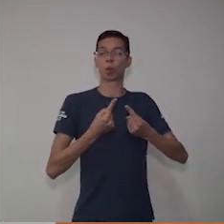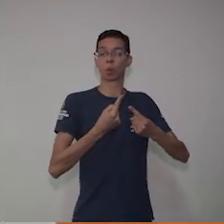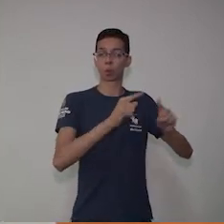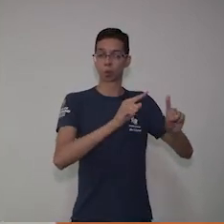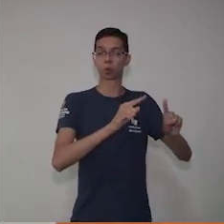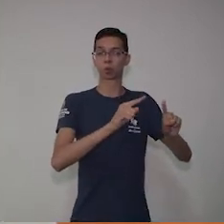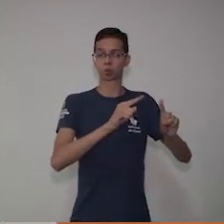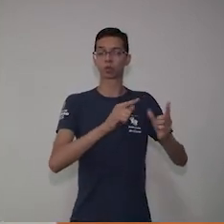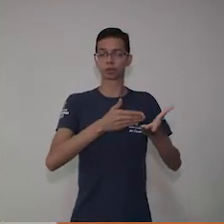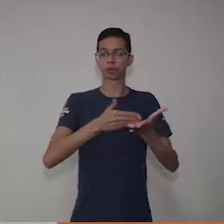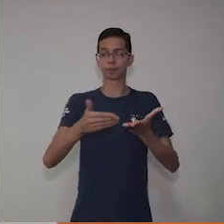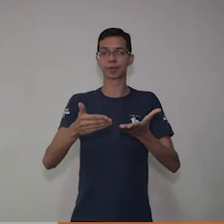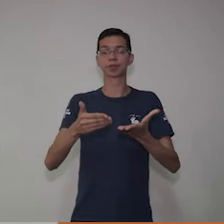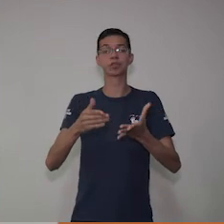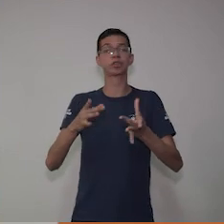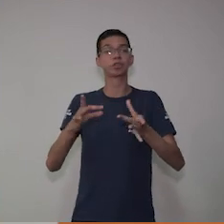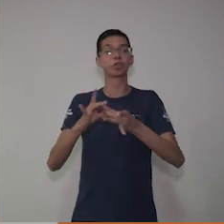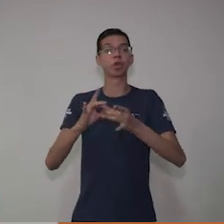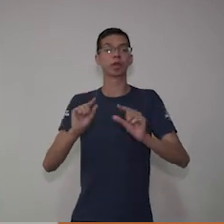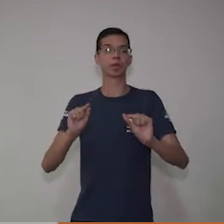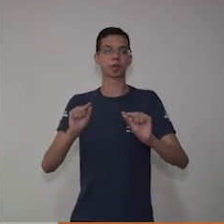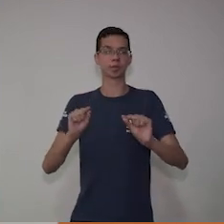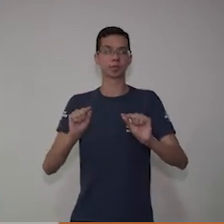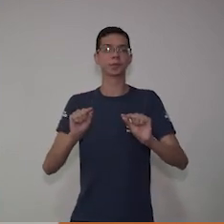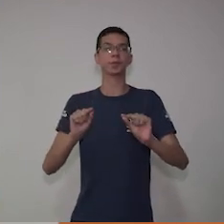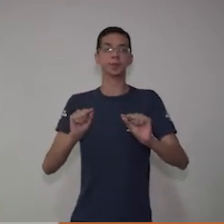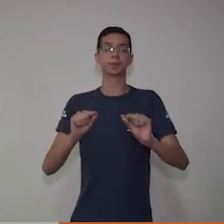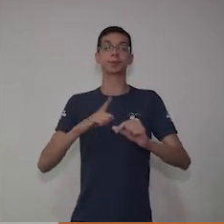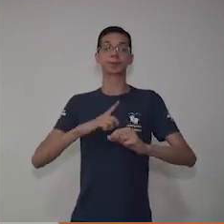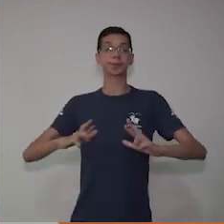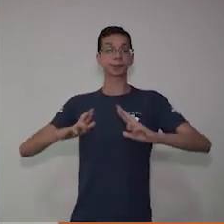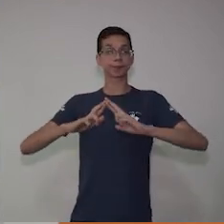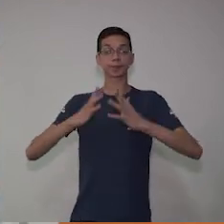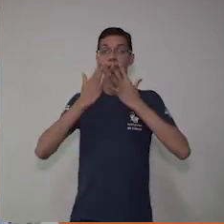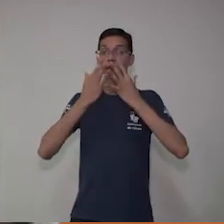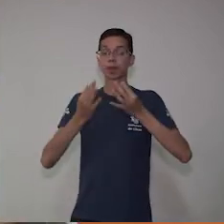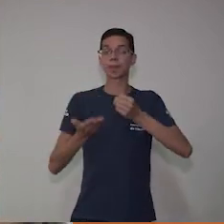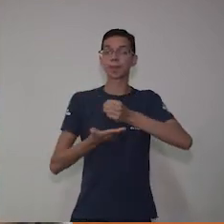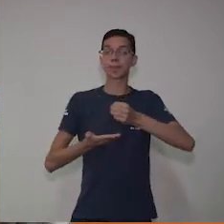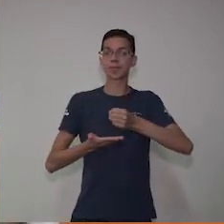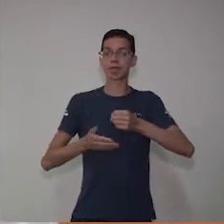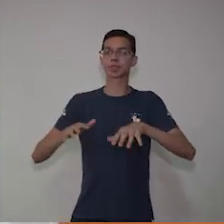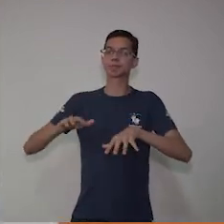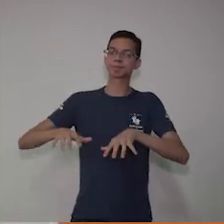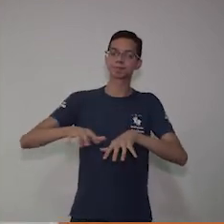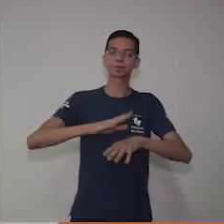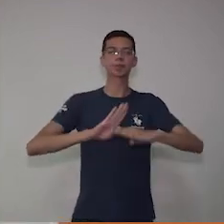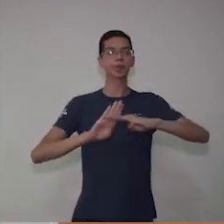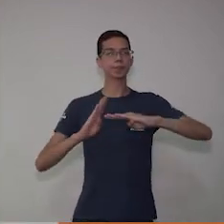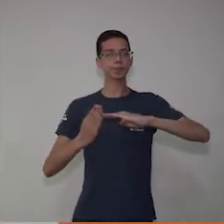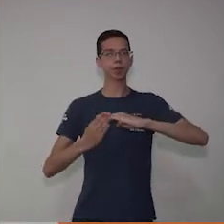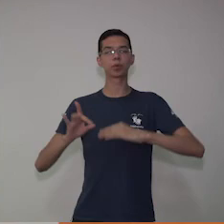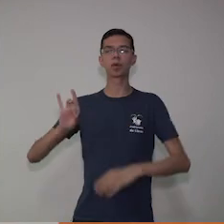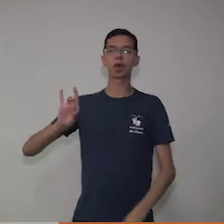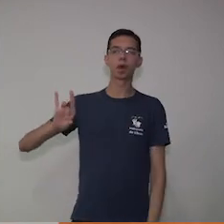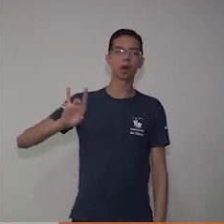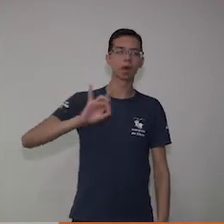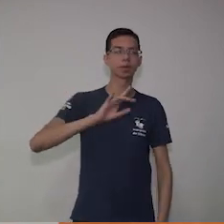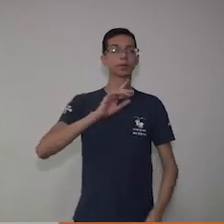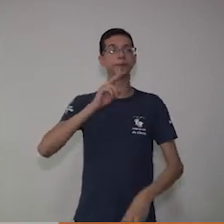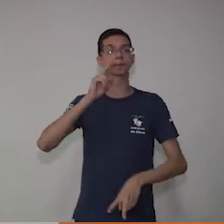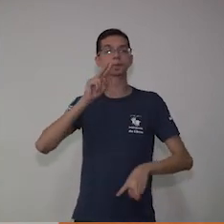feita em conjunto pela atenção básica, pela rede de atenção básica, que em cada bairro monitora o